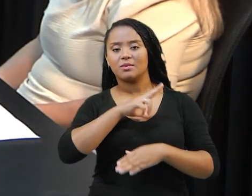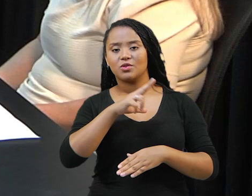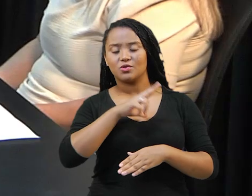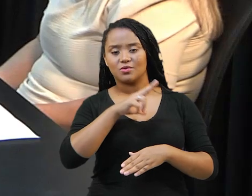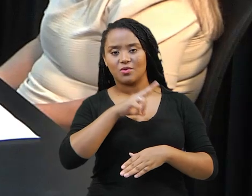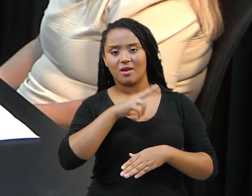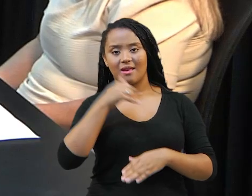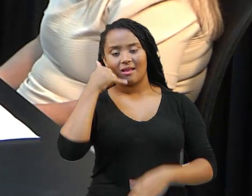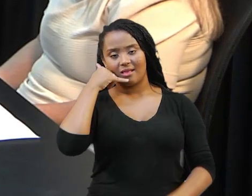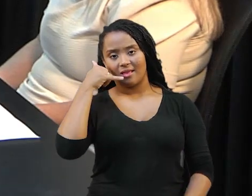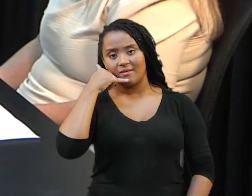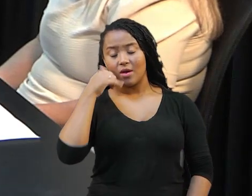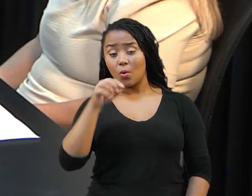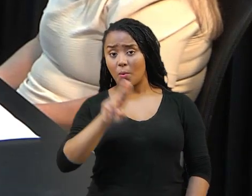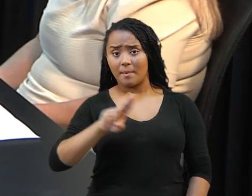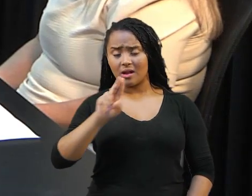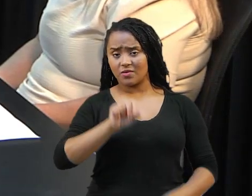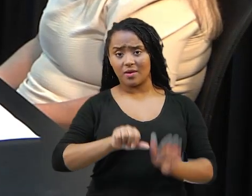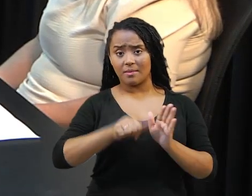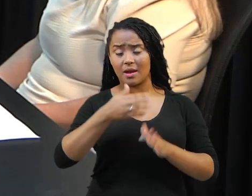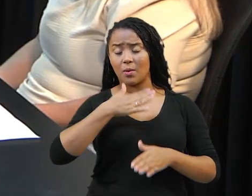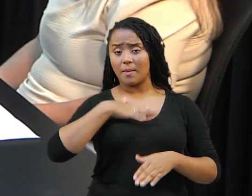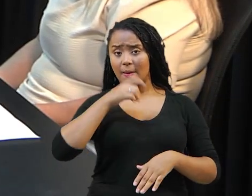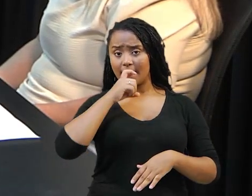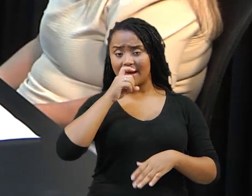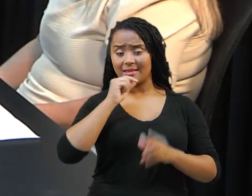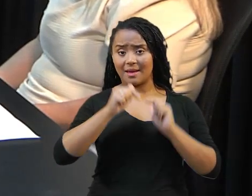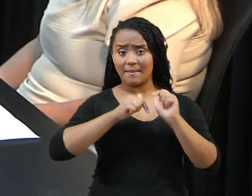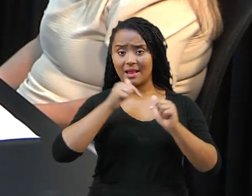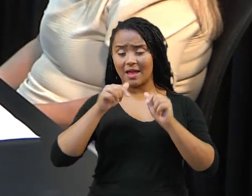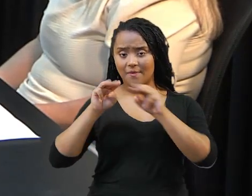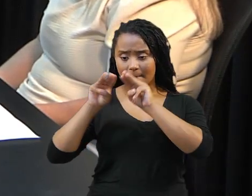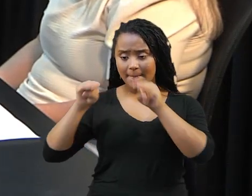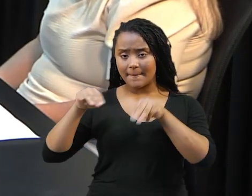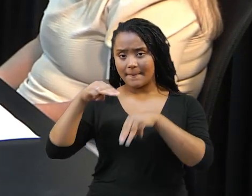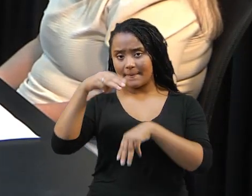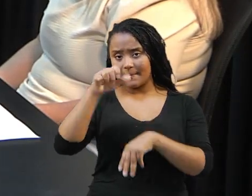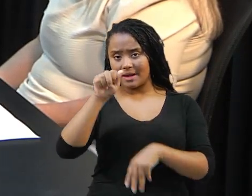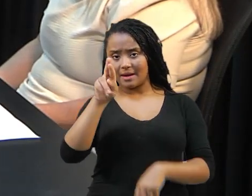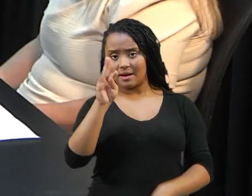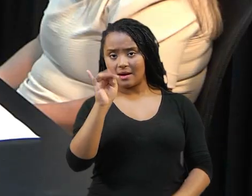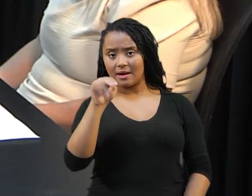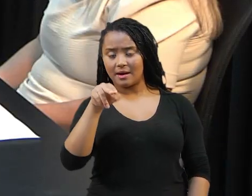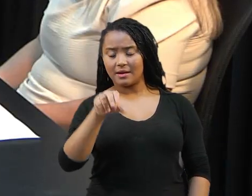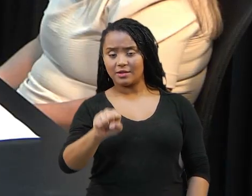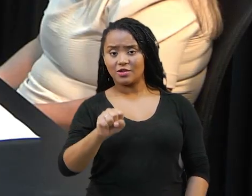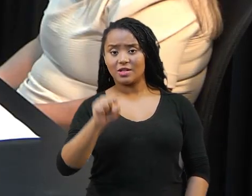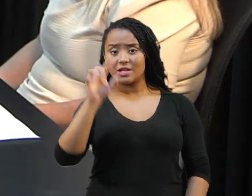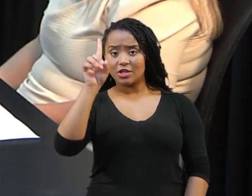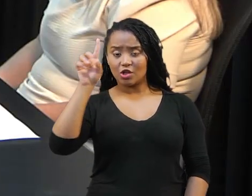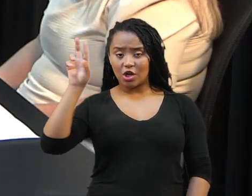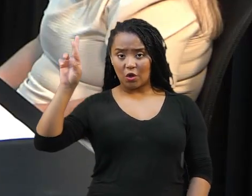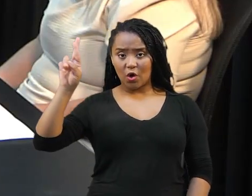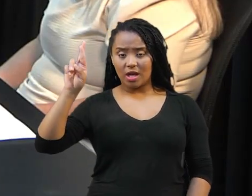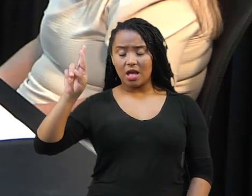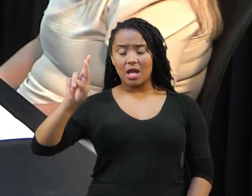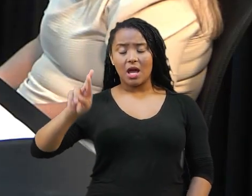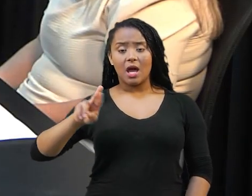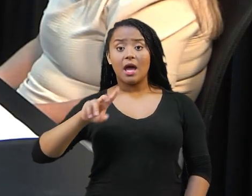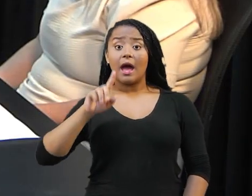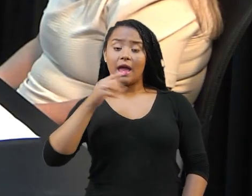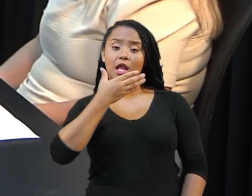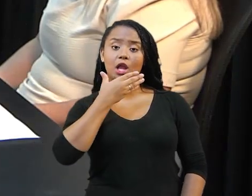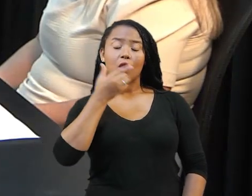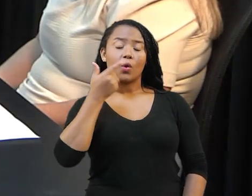Brasil em telefonia. Sim. Então, Uberlândia foi uma das primeiras. Como meu pai trabalhava no Martins, e da diretoria, ele conseguiu lá um